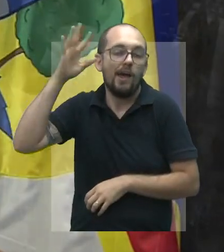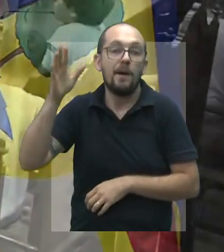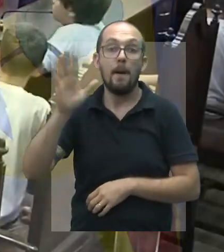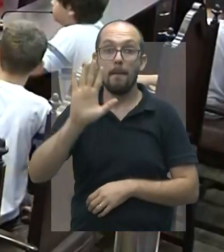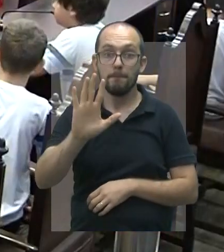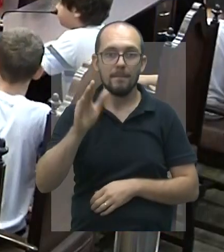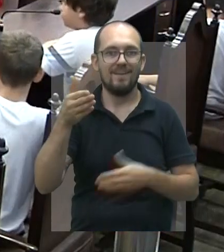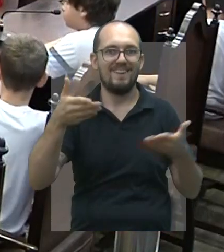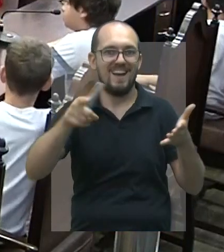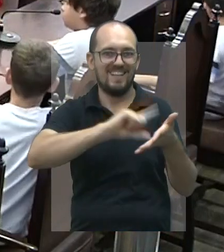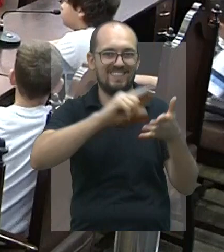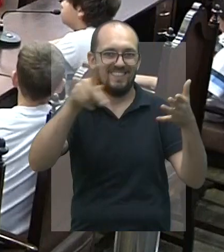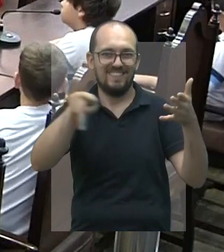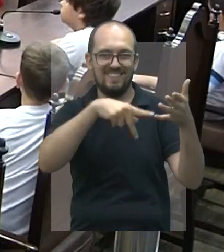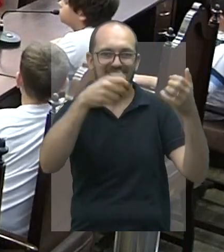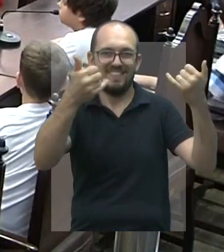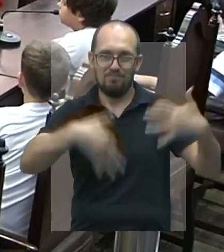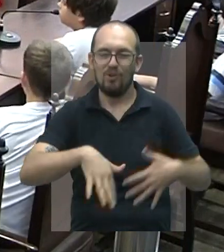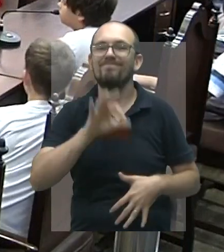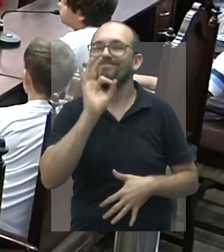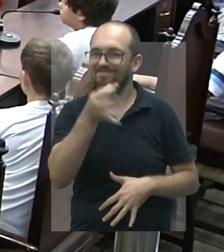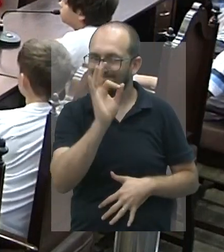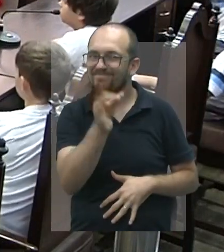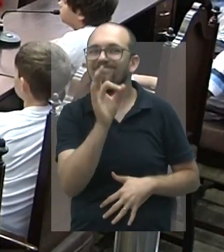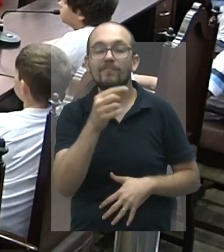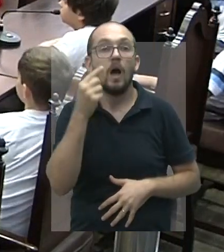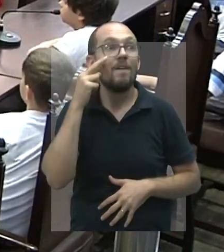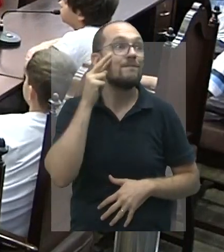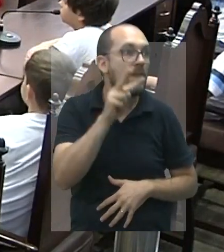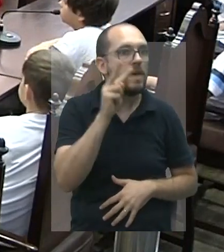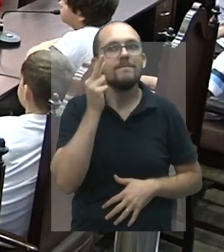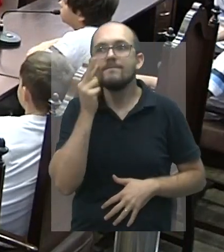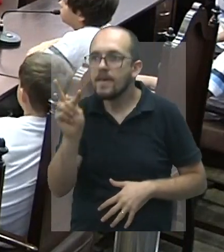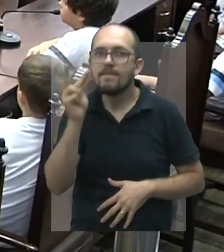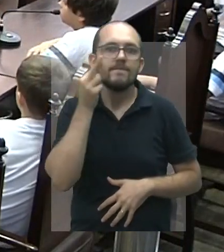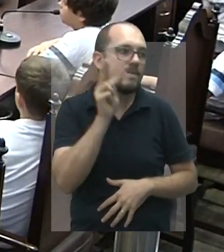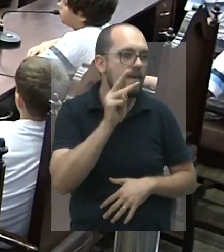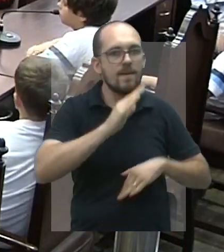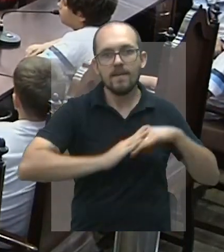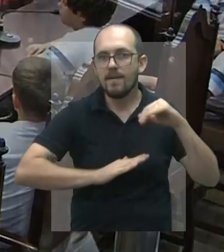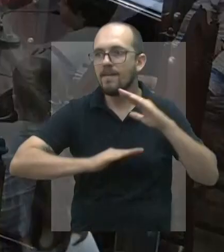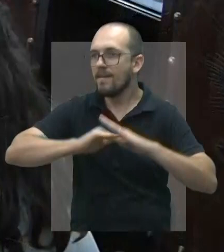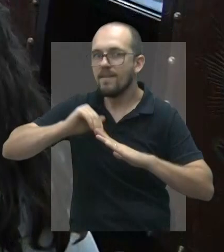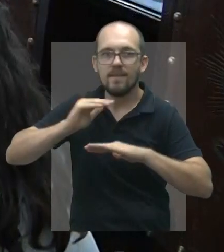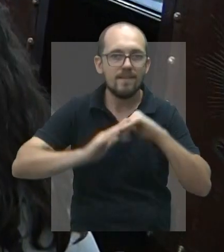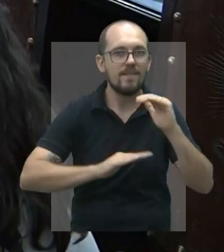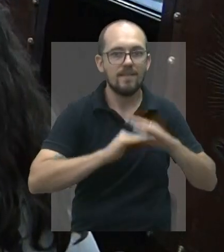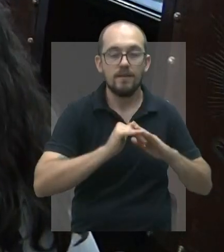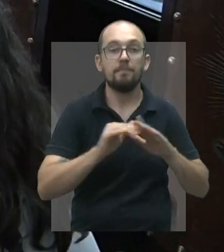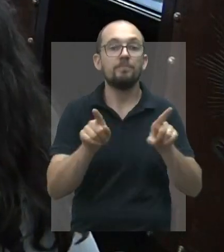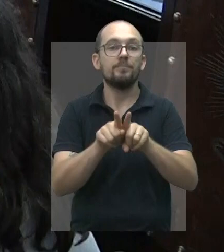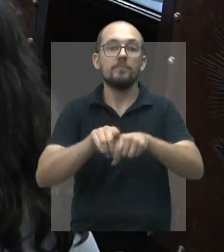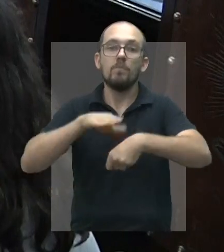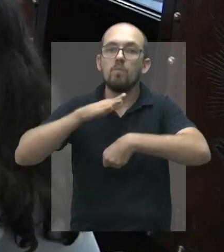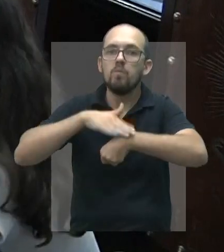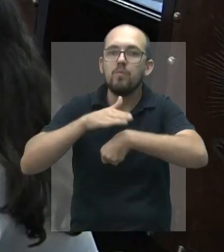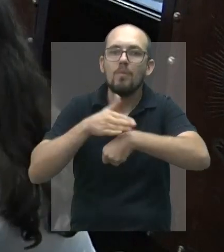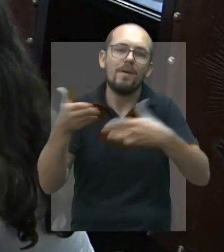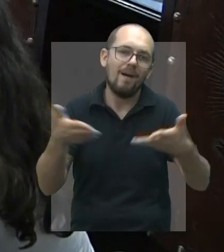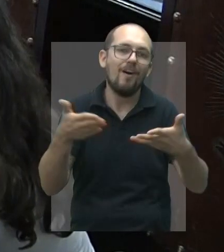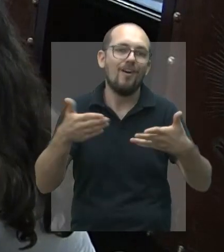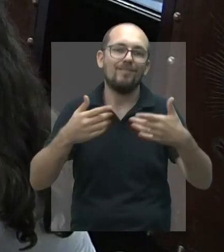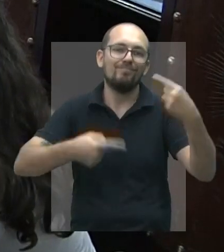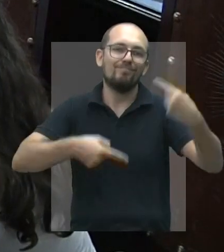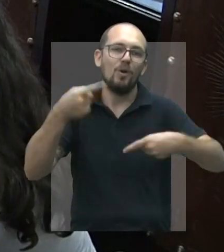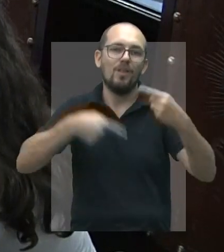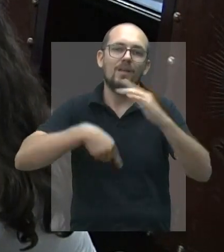né, aqui eles vêm e vê tudo isso acontecendo, né? E no momento crítico da política,